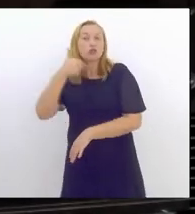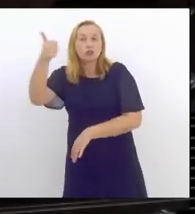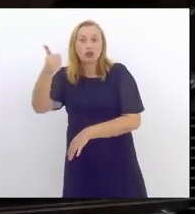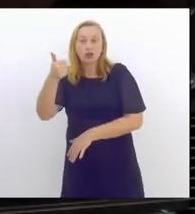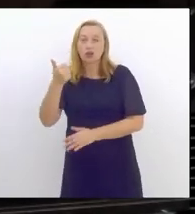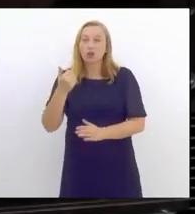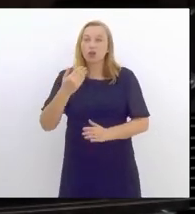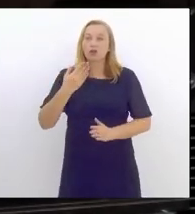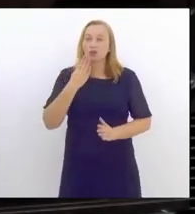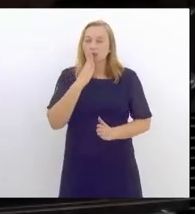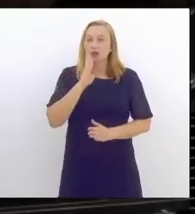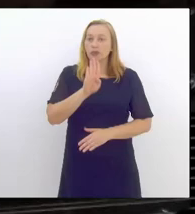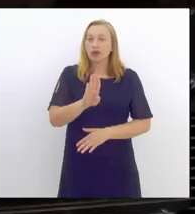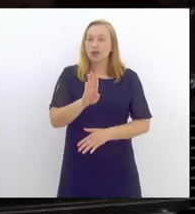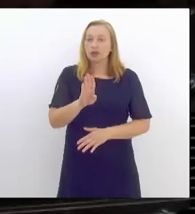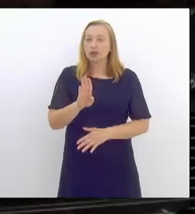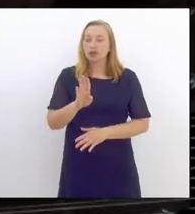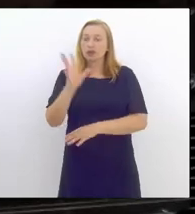questão ambiental, Thiago.